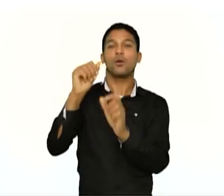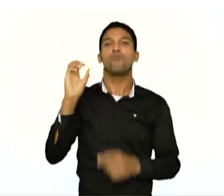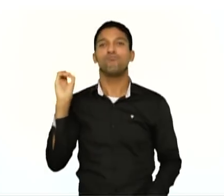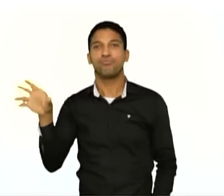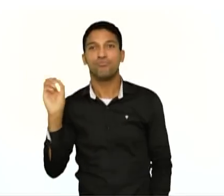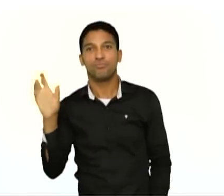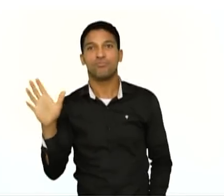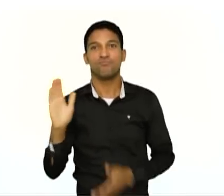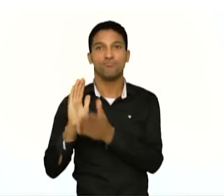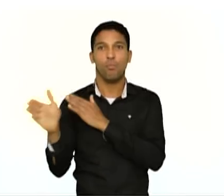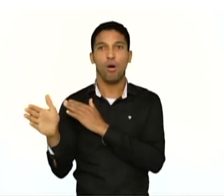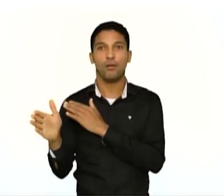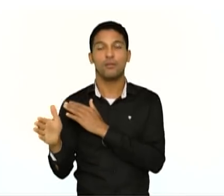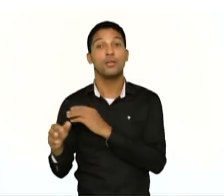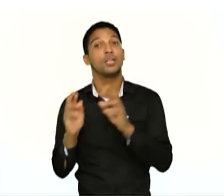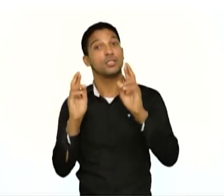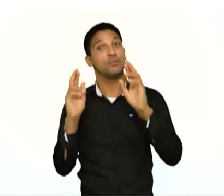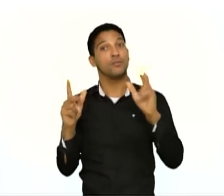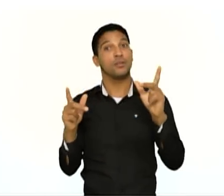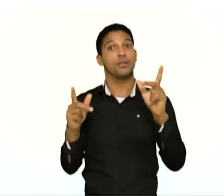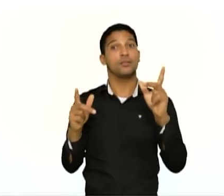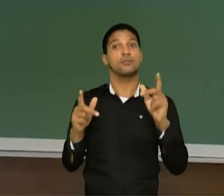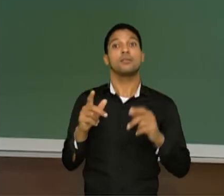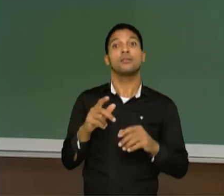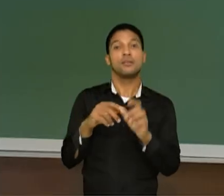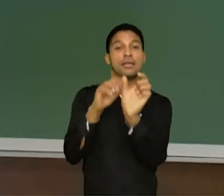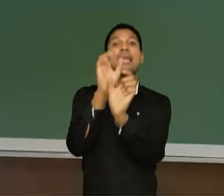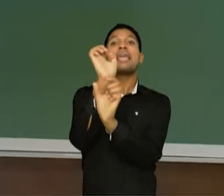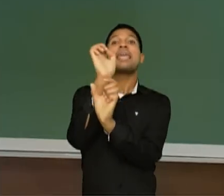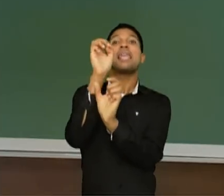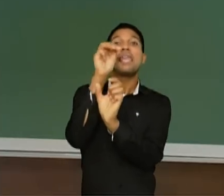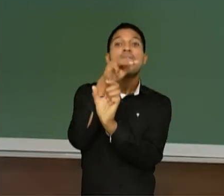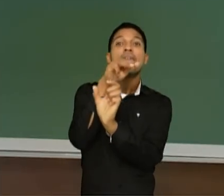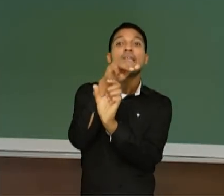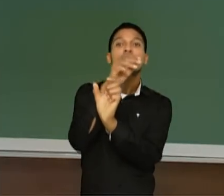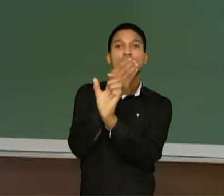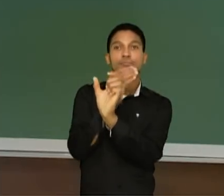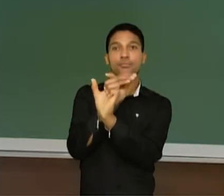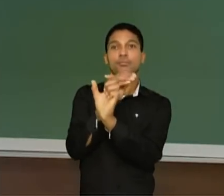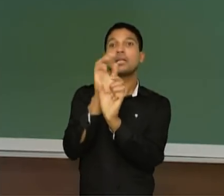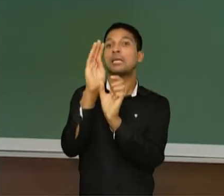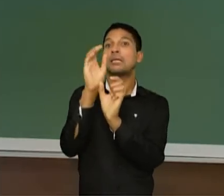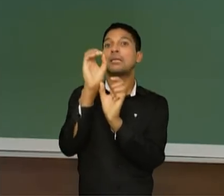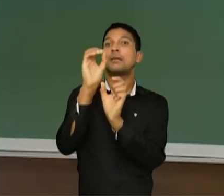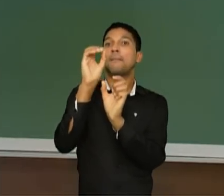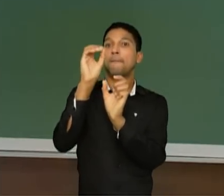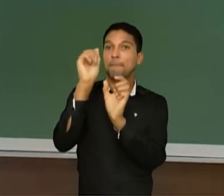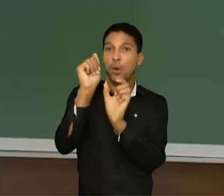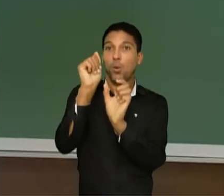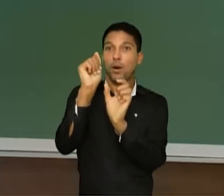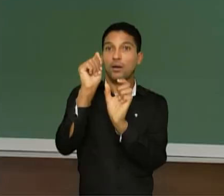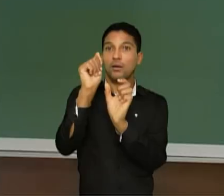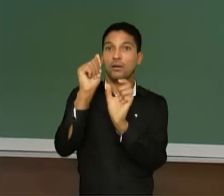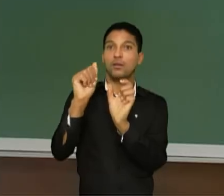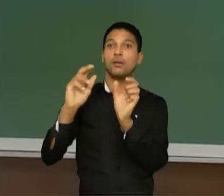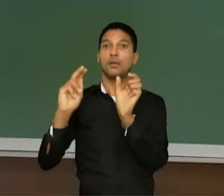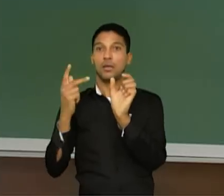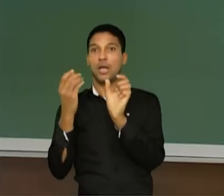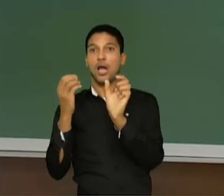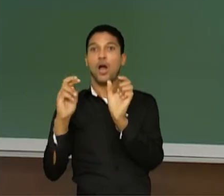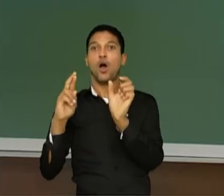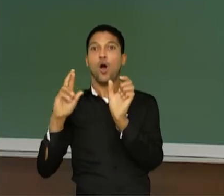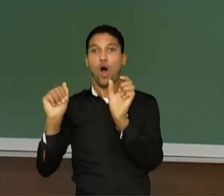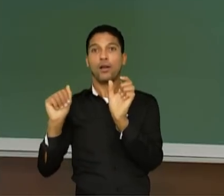conjunção adversativa, né? Então a gente tem essa situação aqui de construção de um vocábulo novo a partir de outras